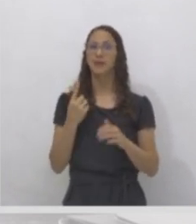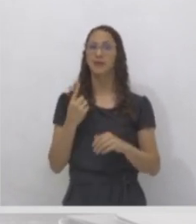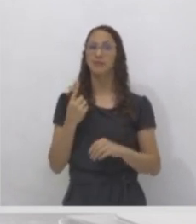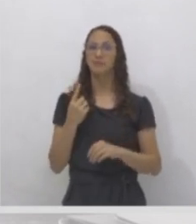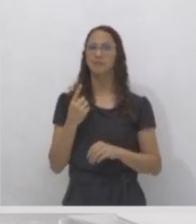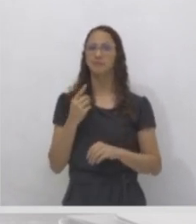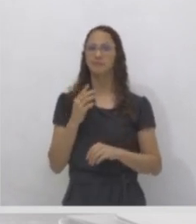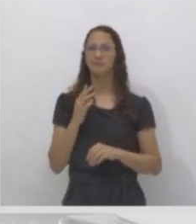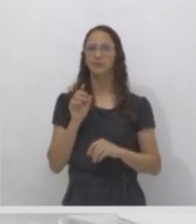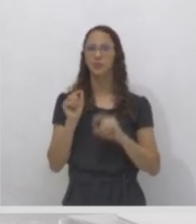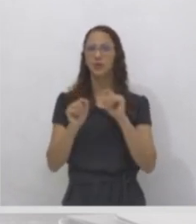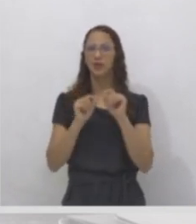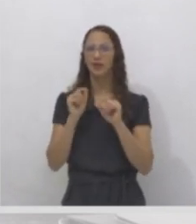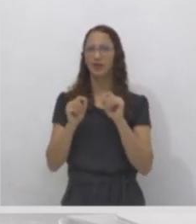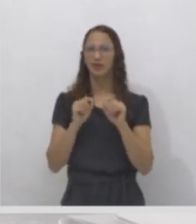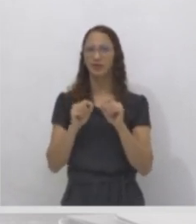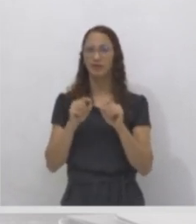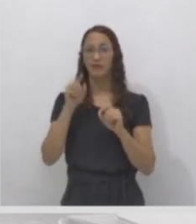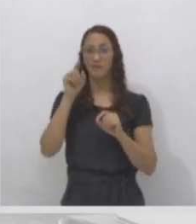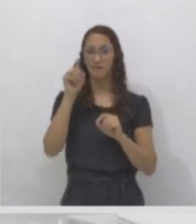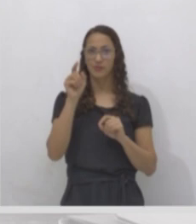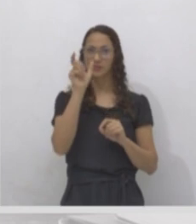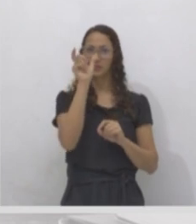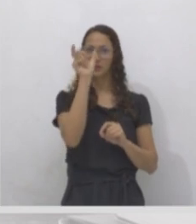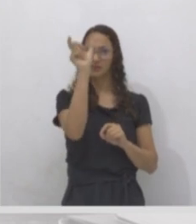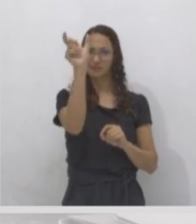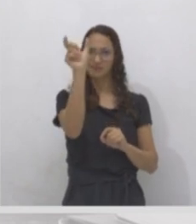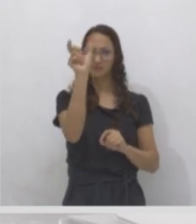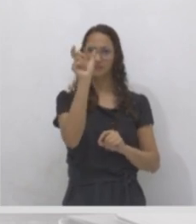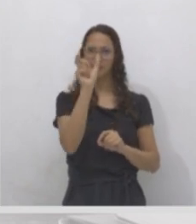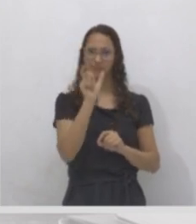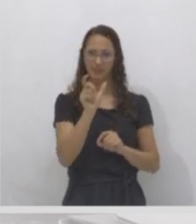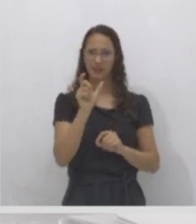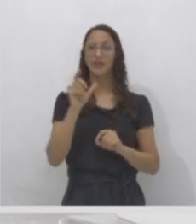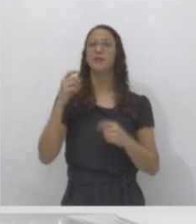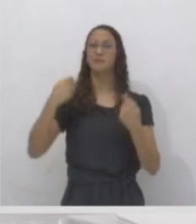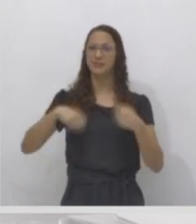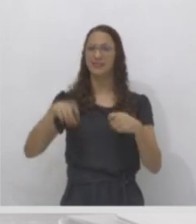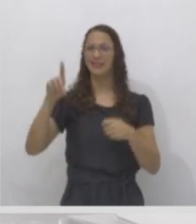a decomposição dessa população,